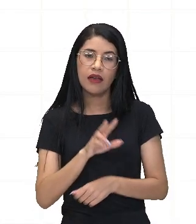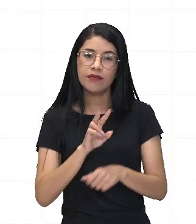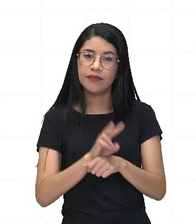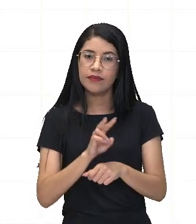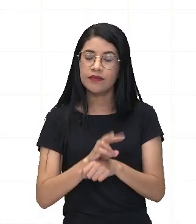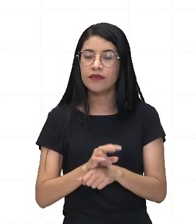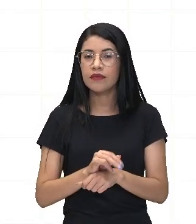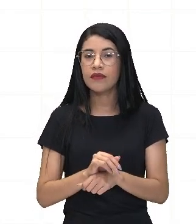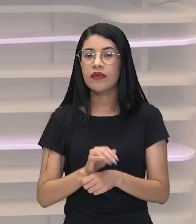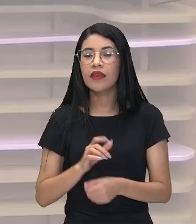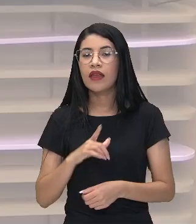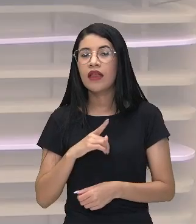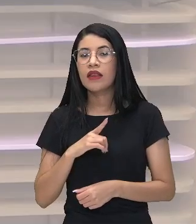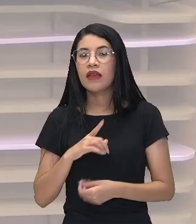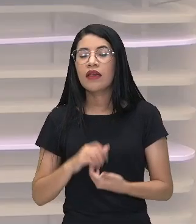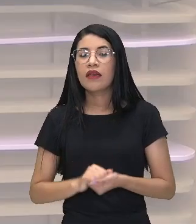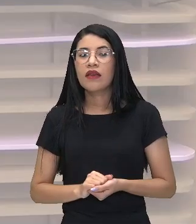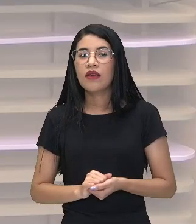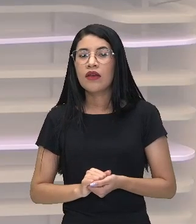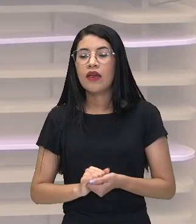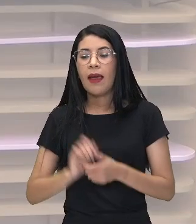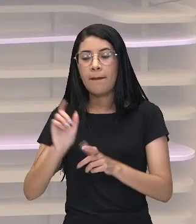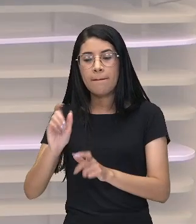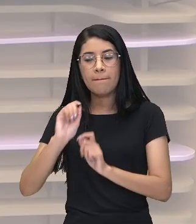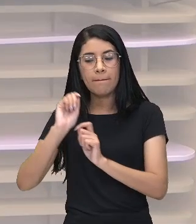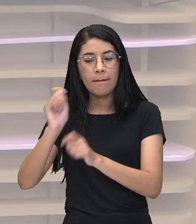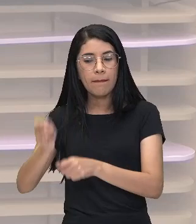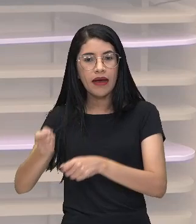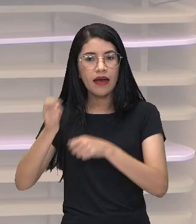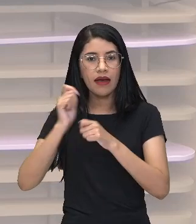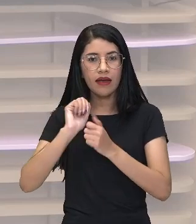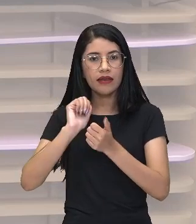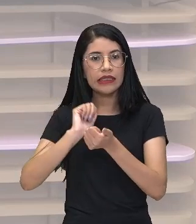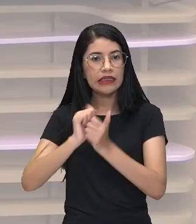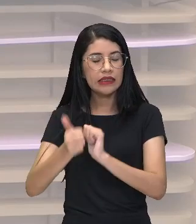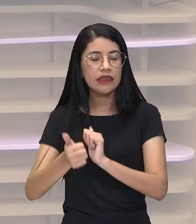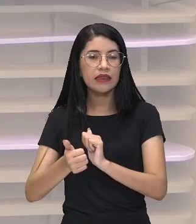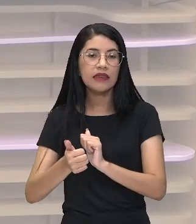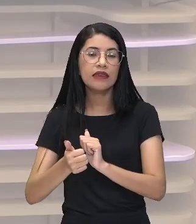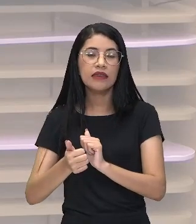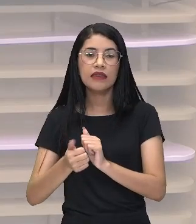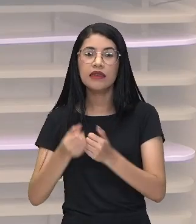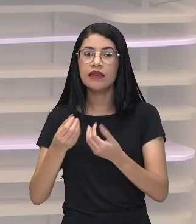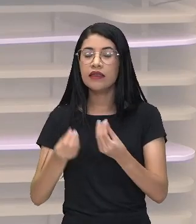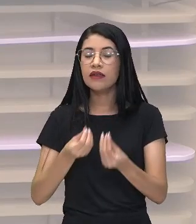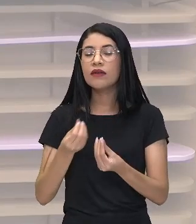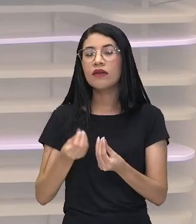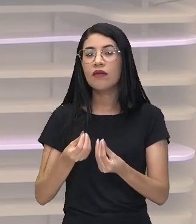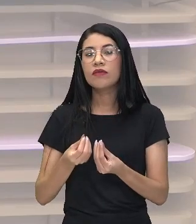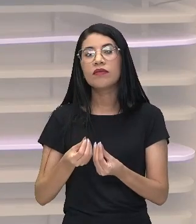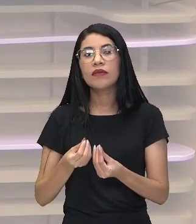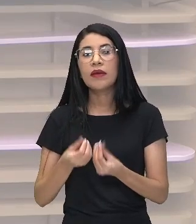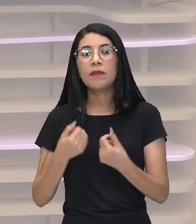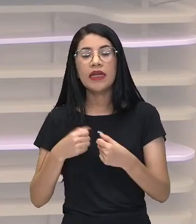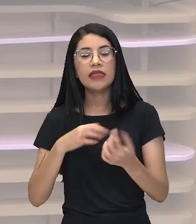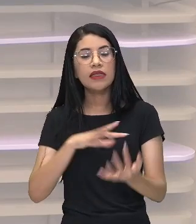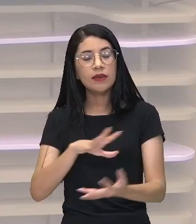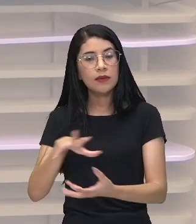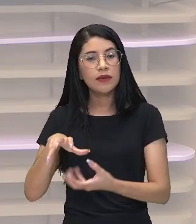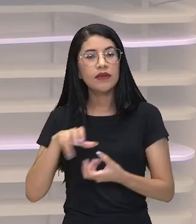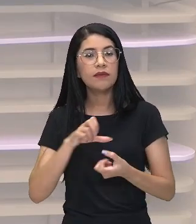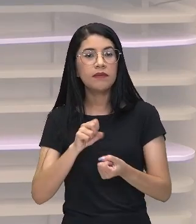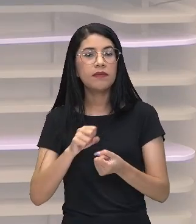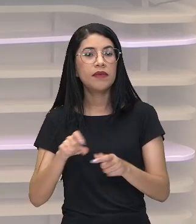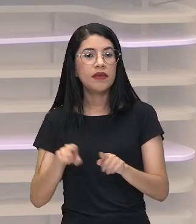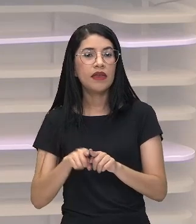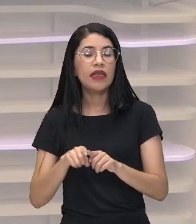exemplo, uma atividade de pesca esportiva, né? Então, ali vai acontecer de uma forma sustentável, né?